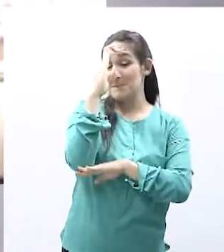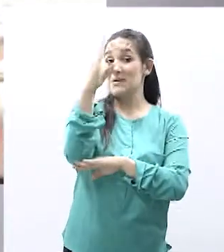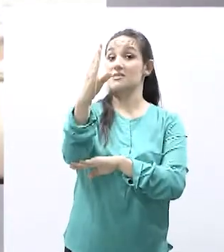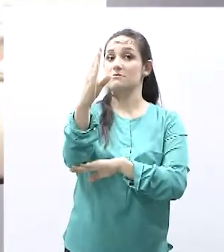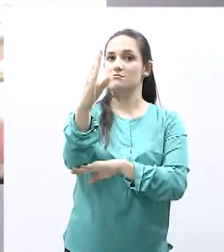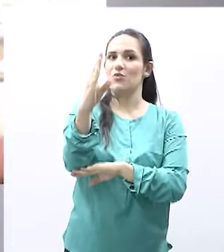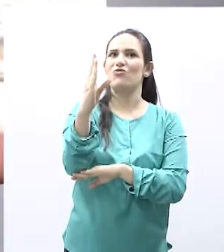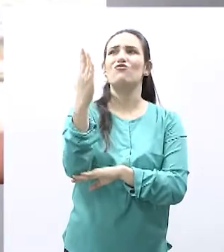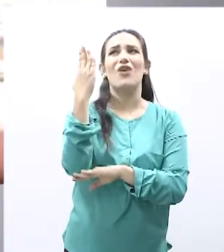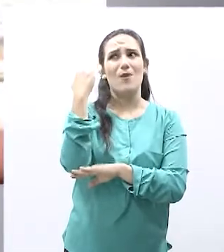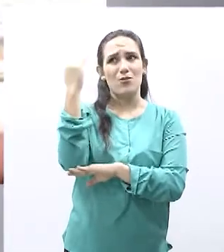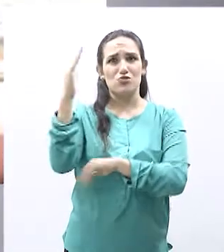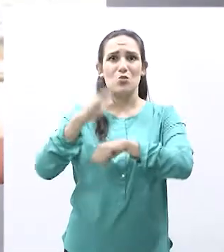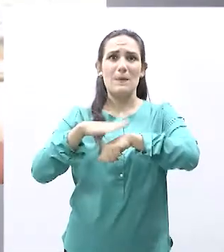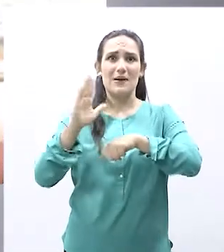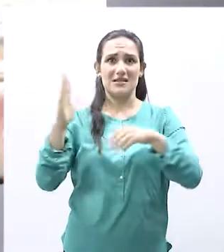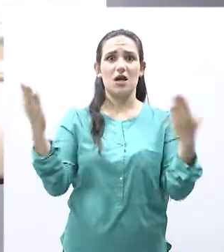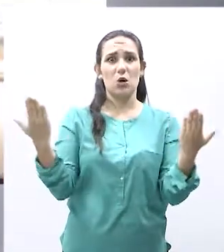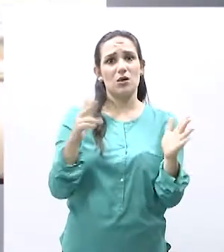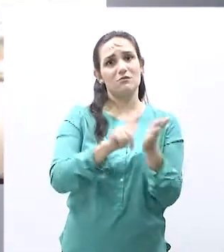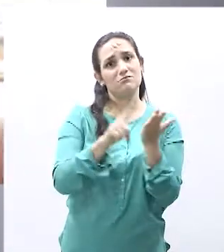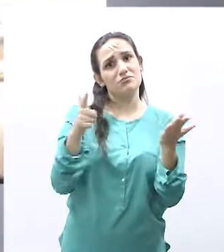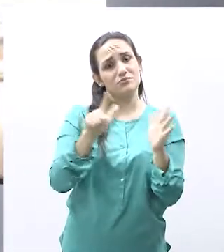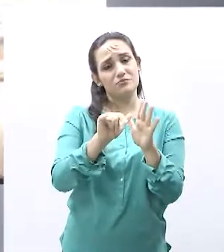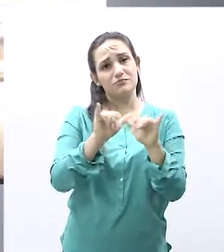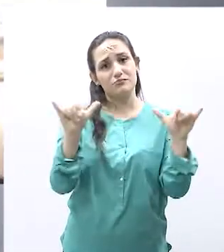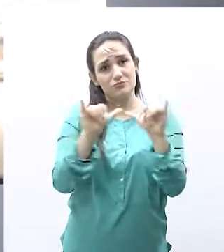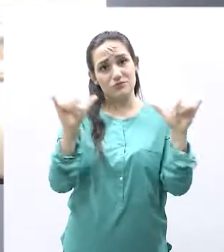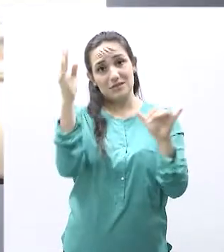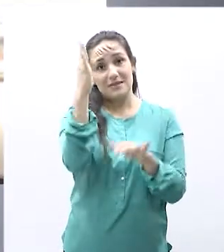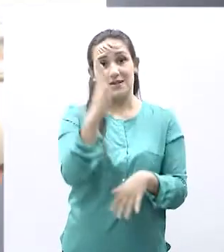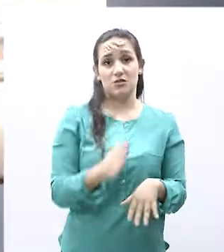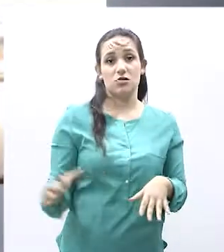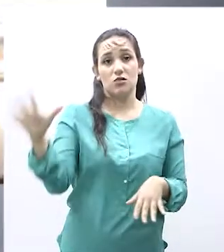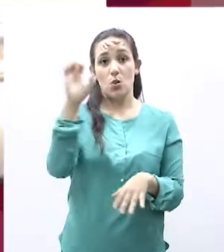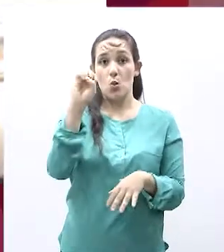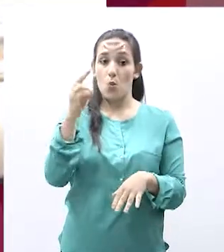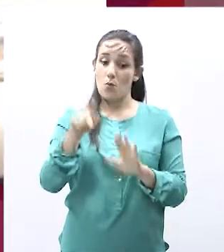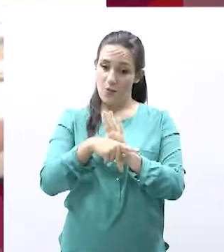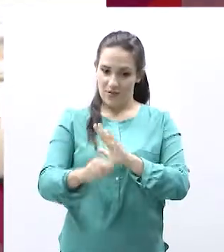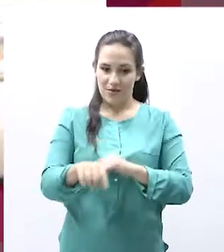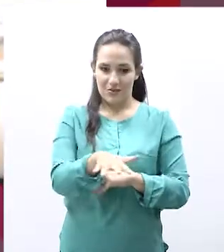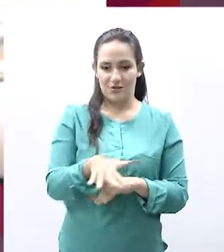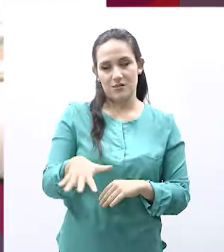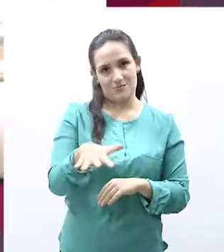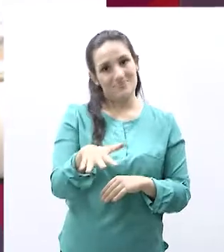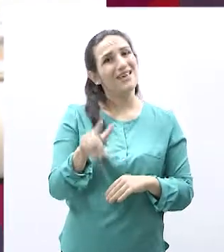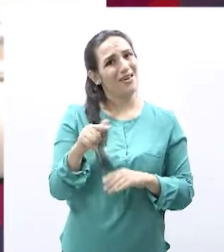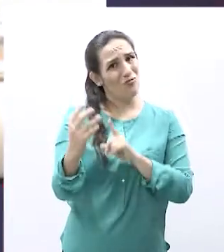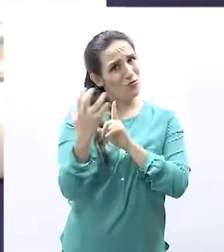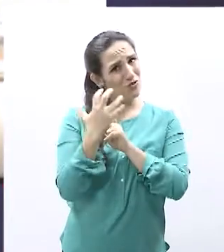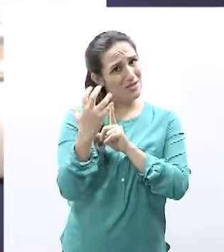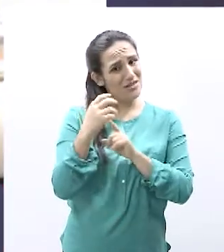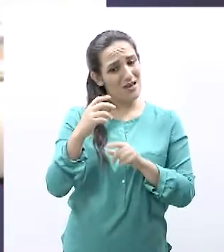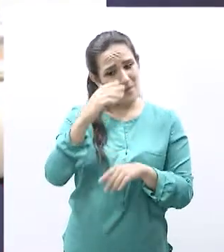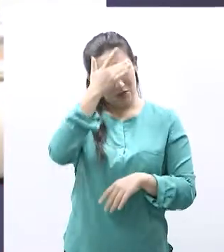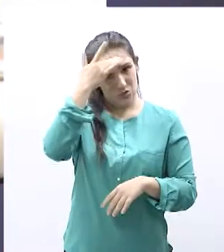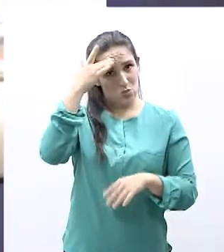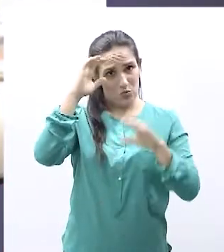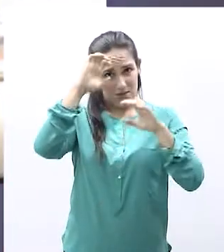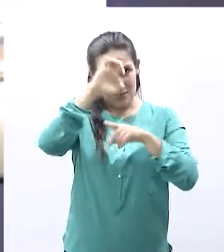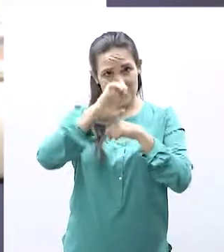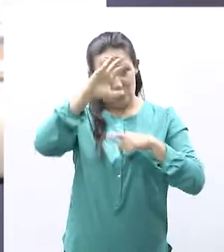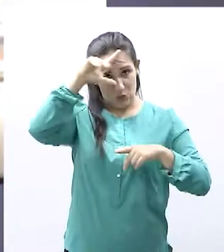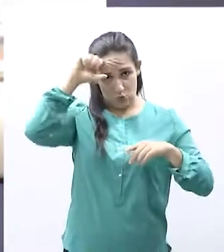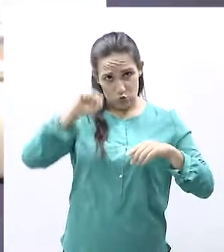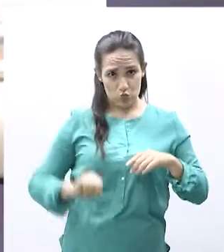temas em evidência nos noticiários nacionais e locais, mas que, de certa forma, também impactam a vida aí dos